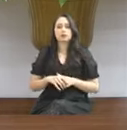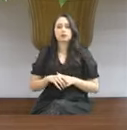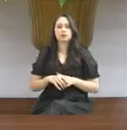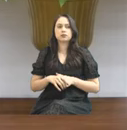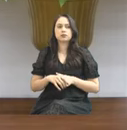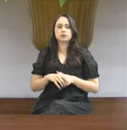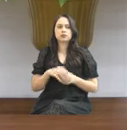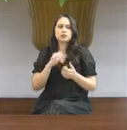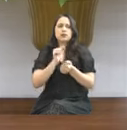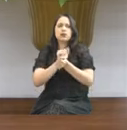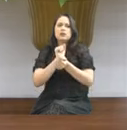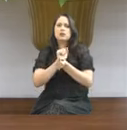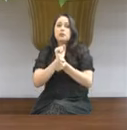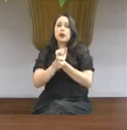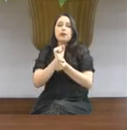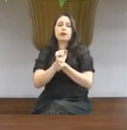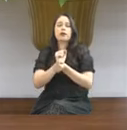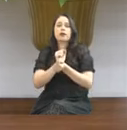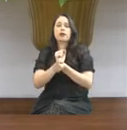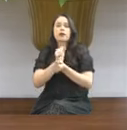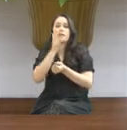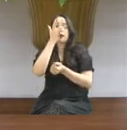esperando que o paciente reaja.